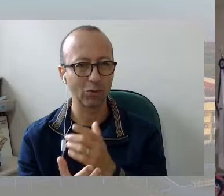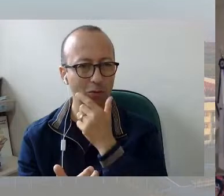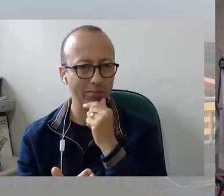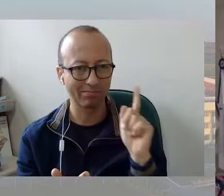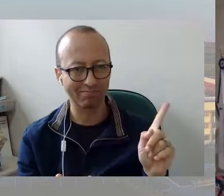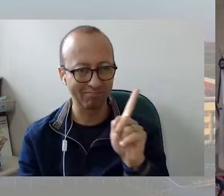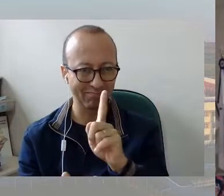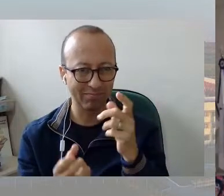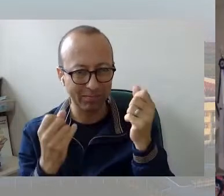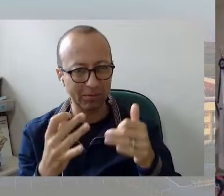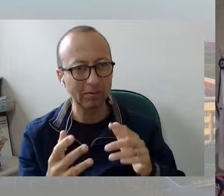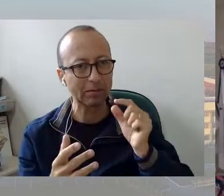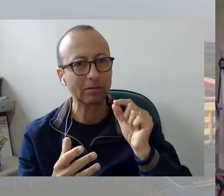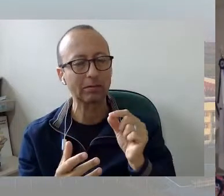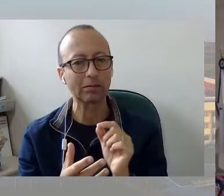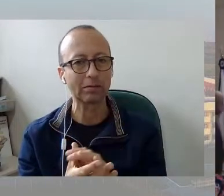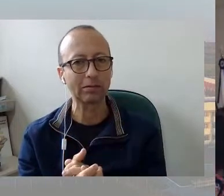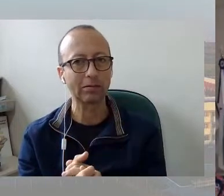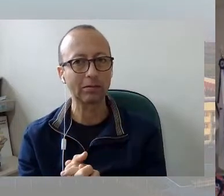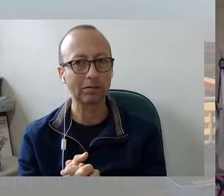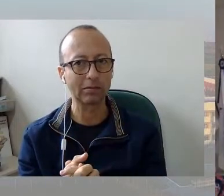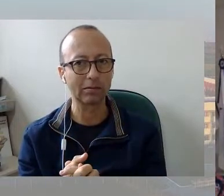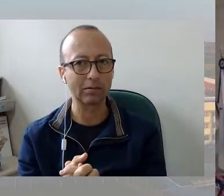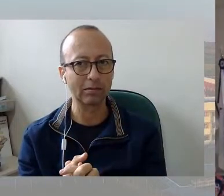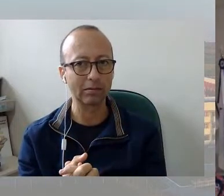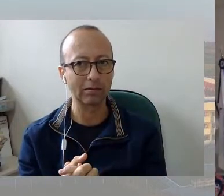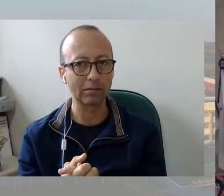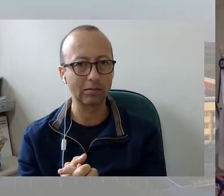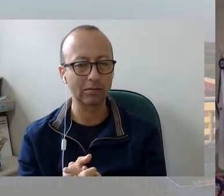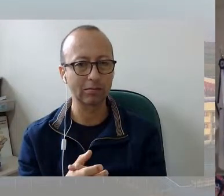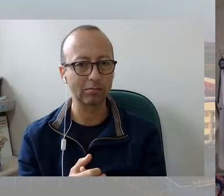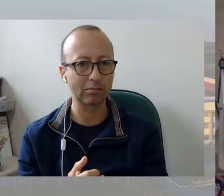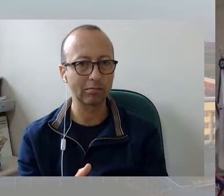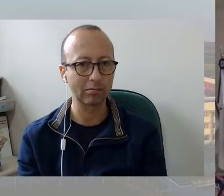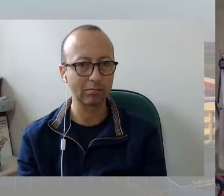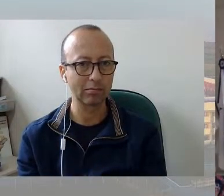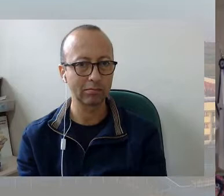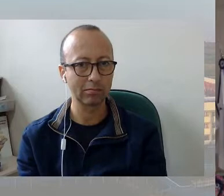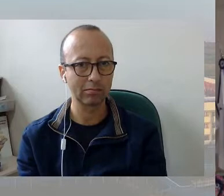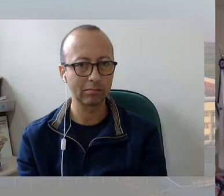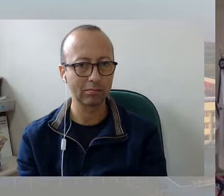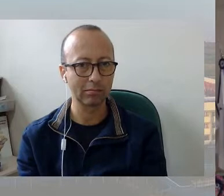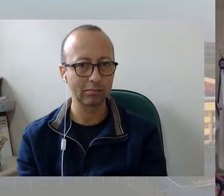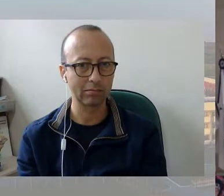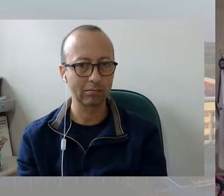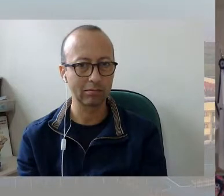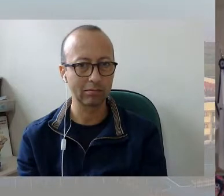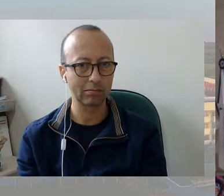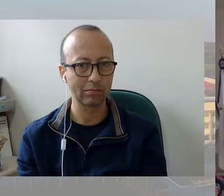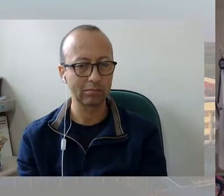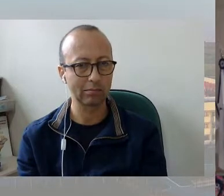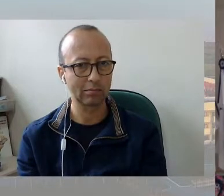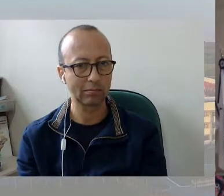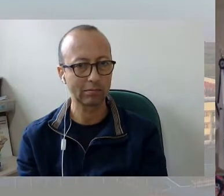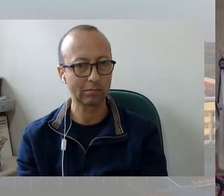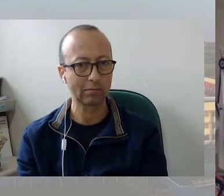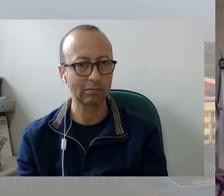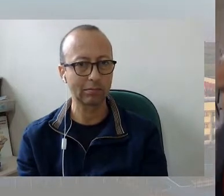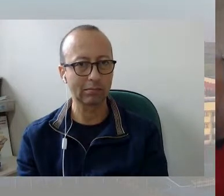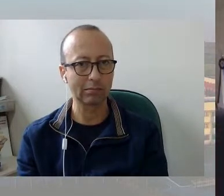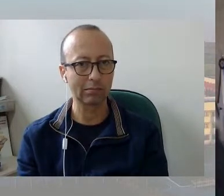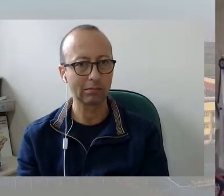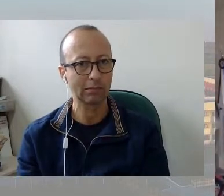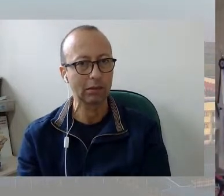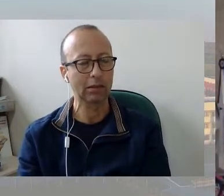Dom Pedrito, que eu acho que é super importante, e nós discutíamos muito naquela ocasião. A ideia, né, porque a gente tem